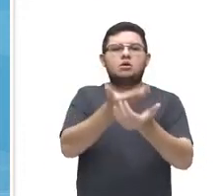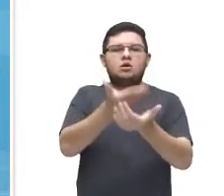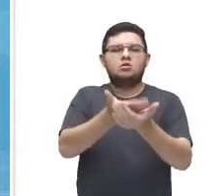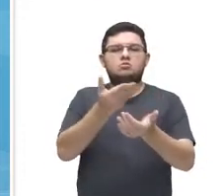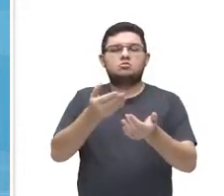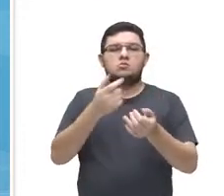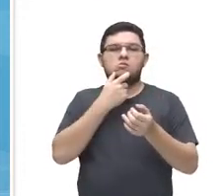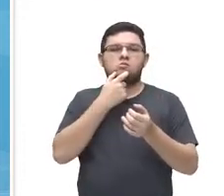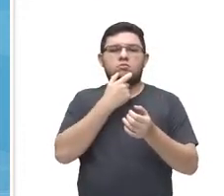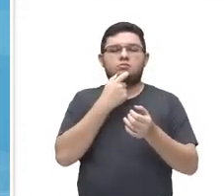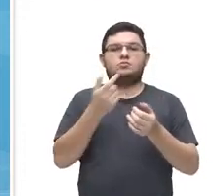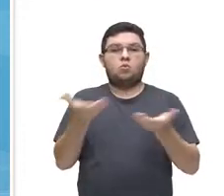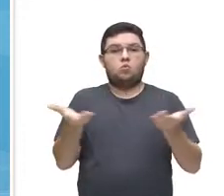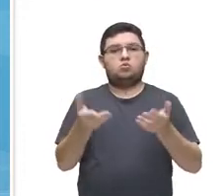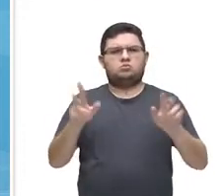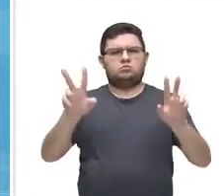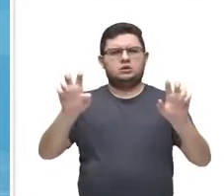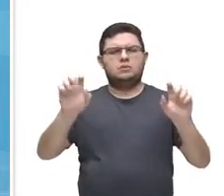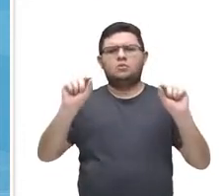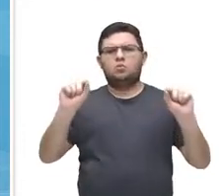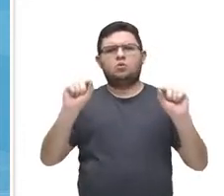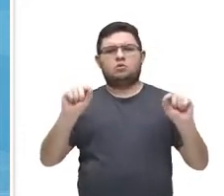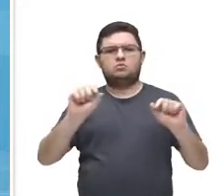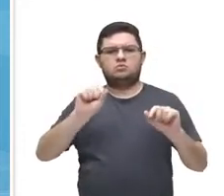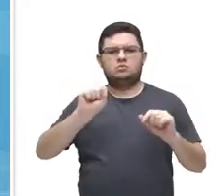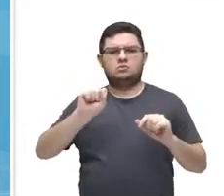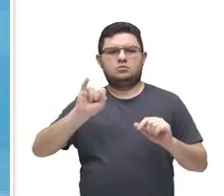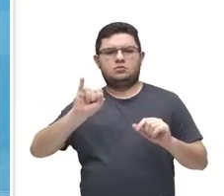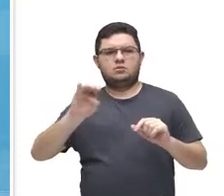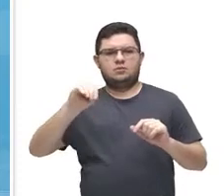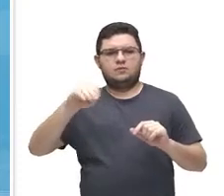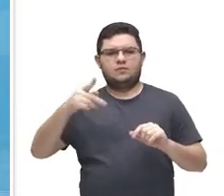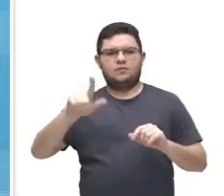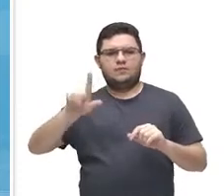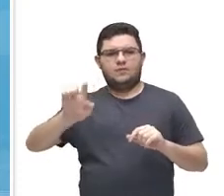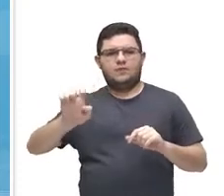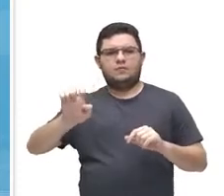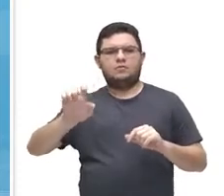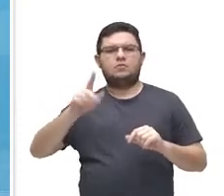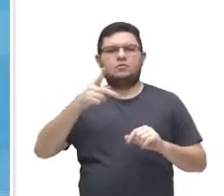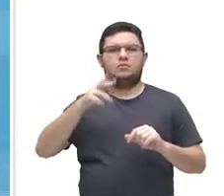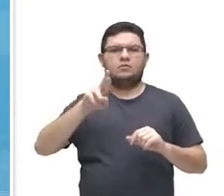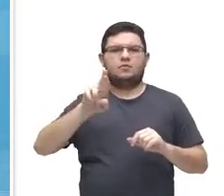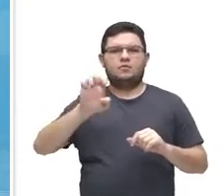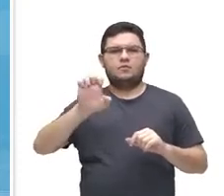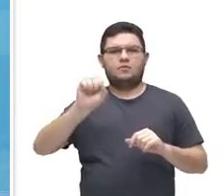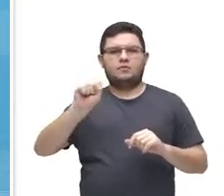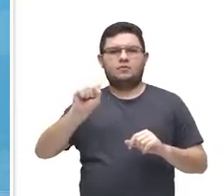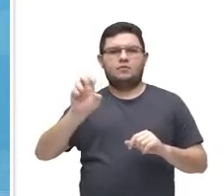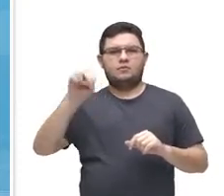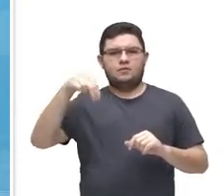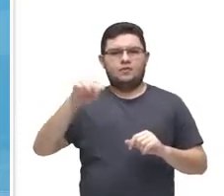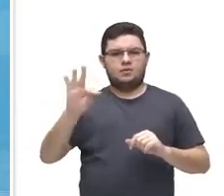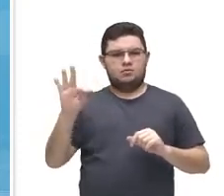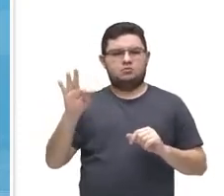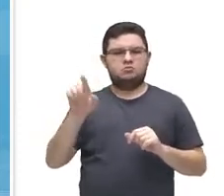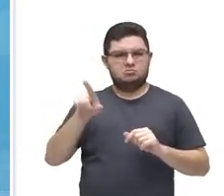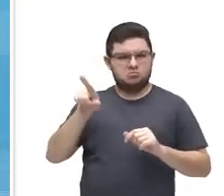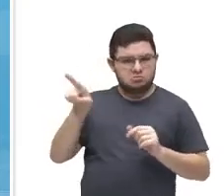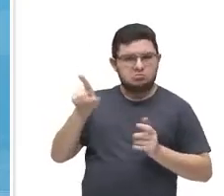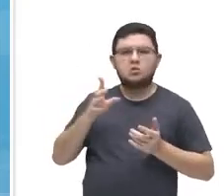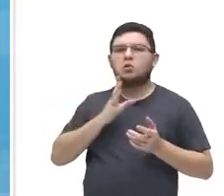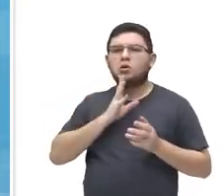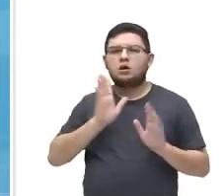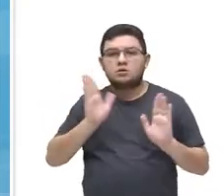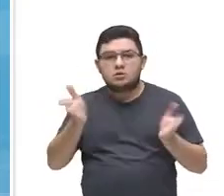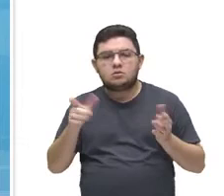com o Simple Present, que é um tempo verbal aí conhecido, mas é também uma espécie aí de revisão. Então, the Simple